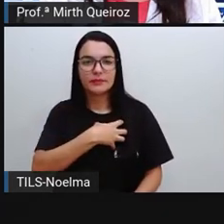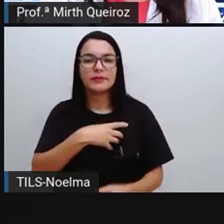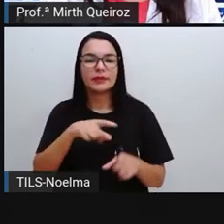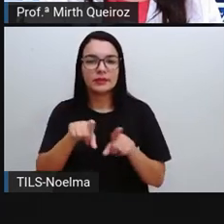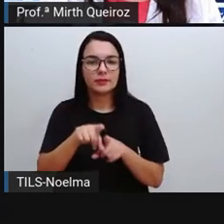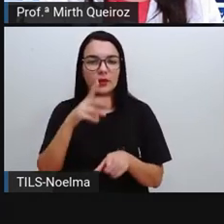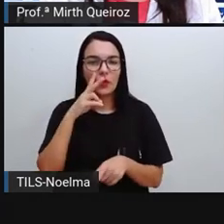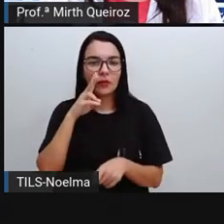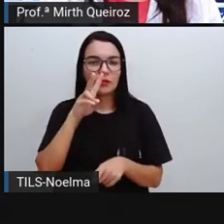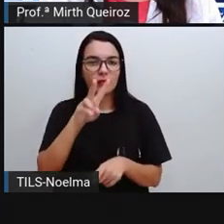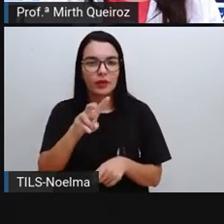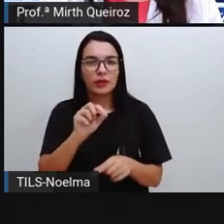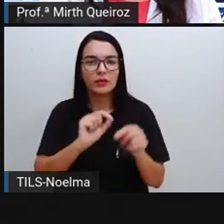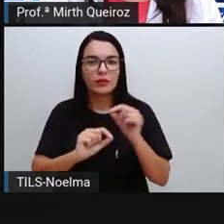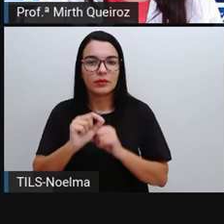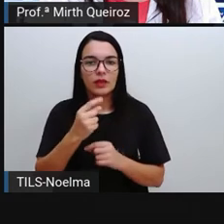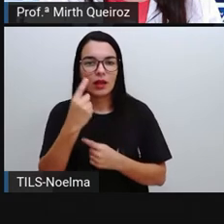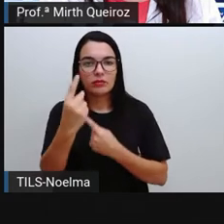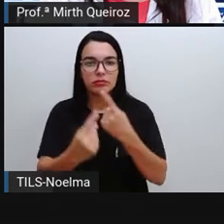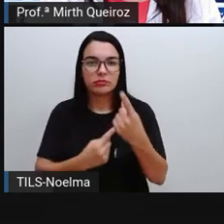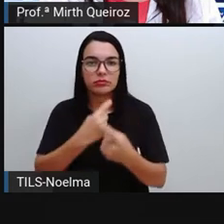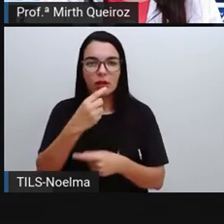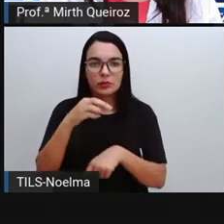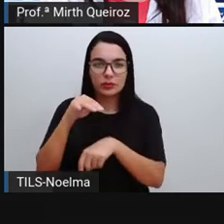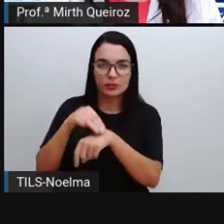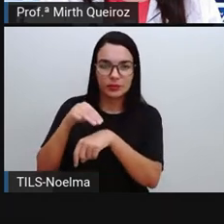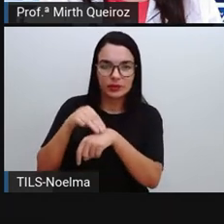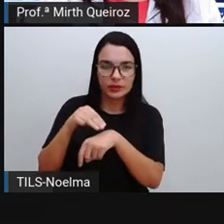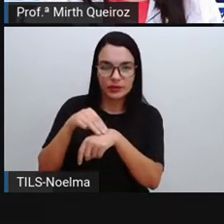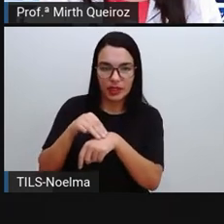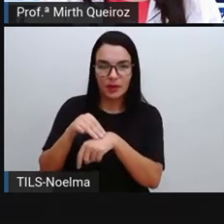gente consegue observar alguns municípios que fazem parte